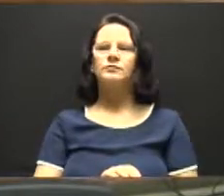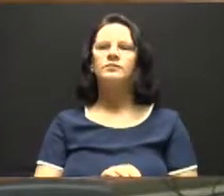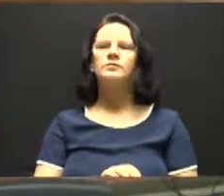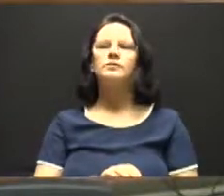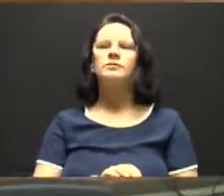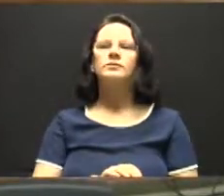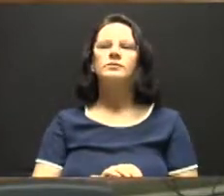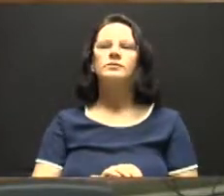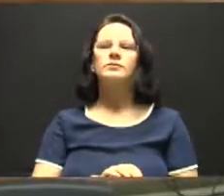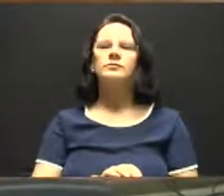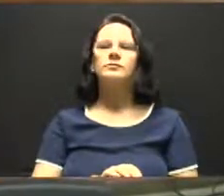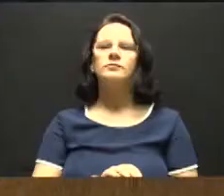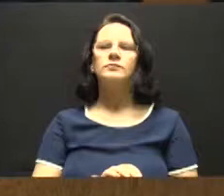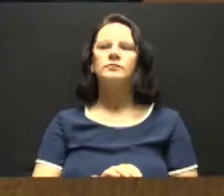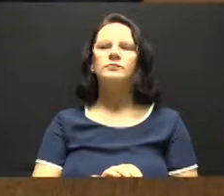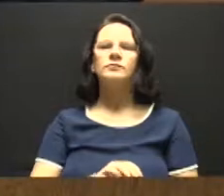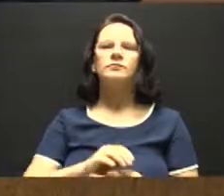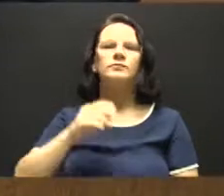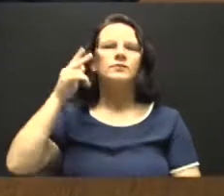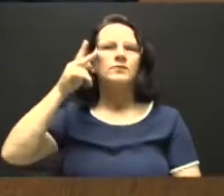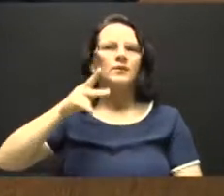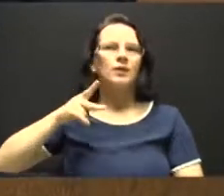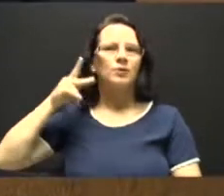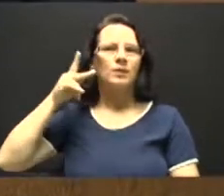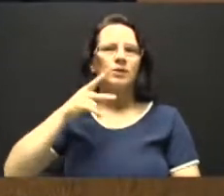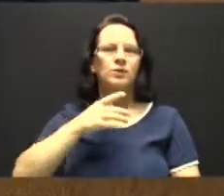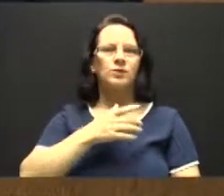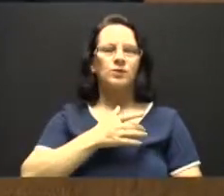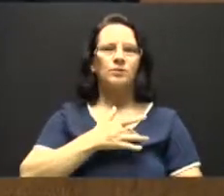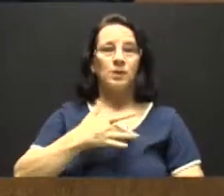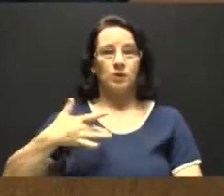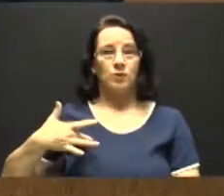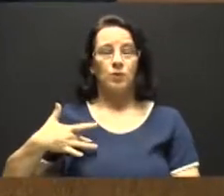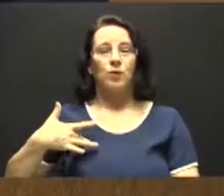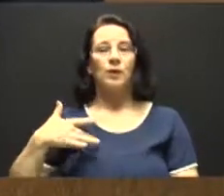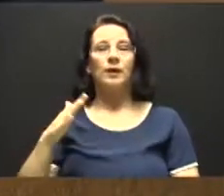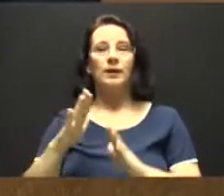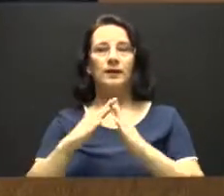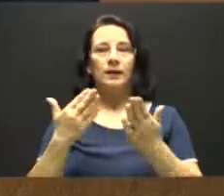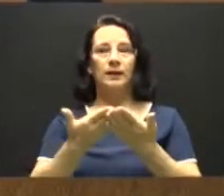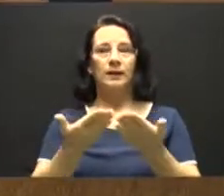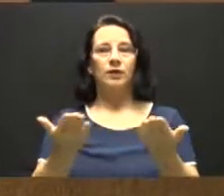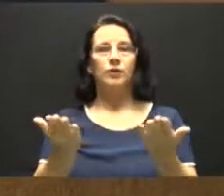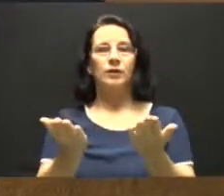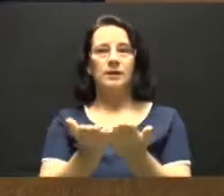diferente simon pastor vitor da igreja assembléia de deus cubatão